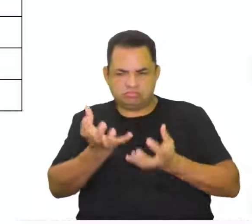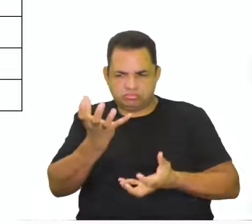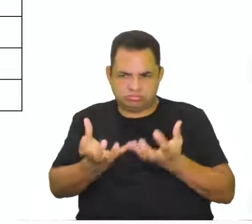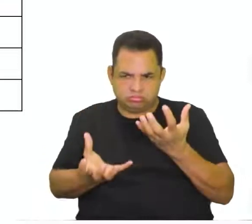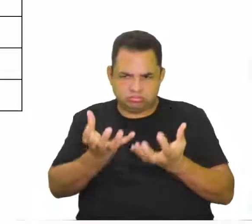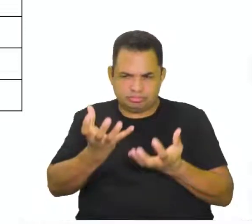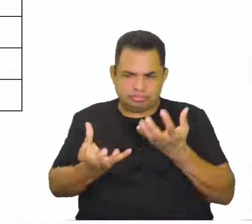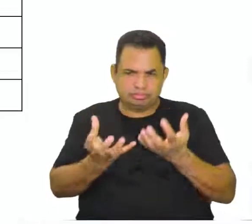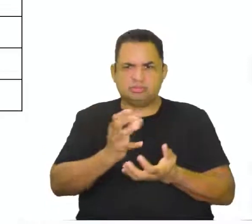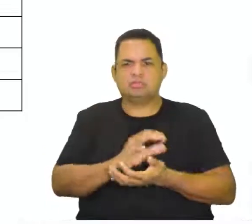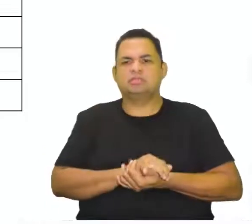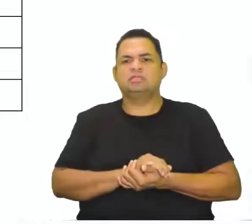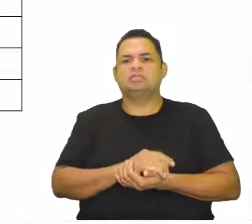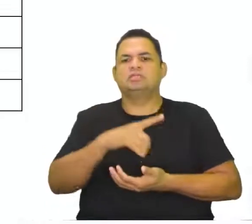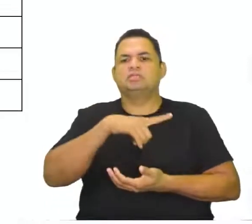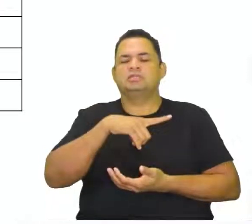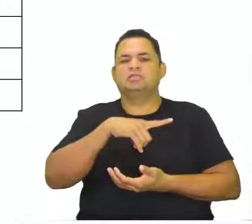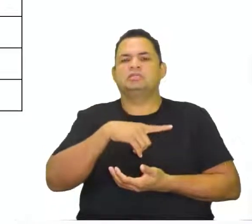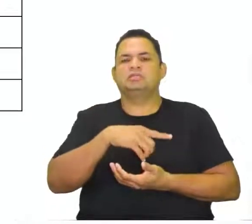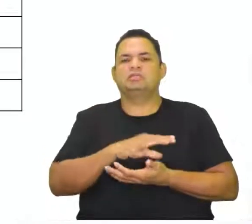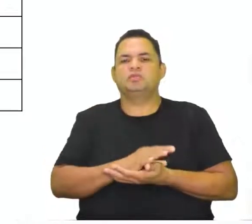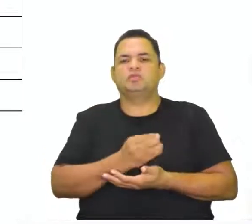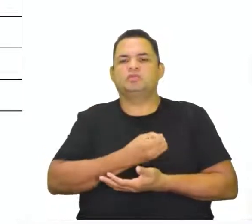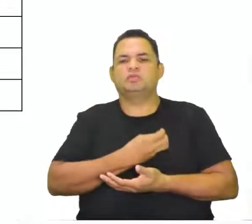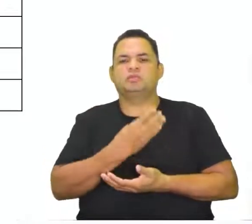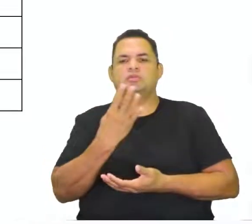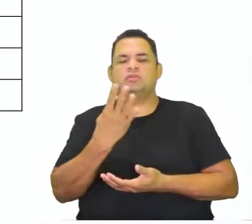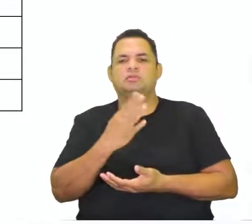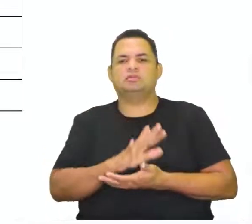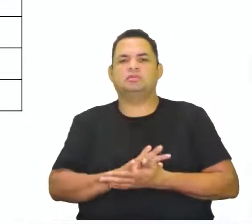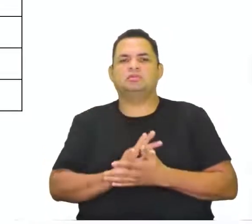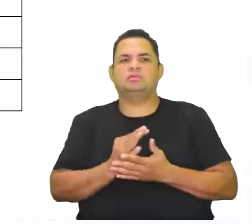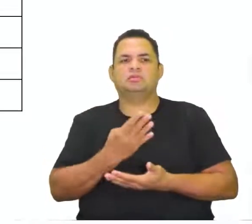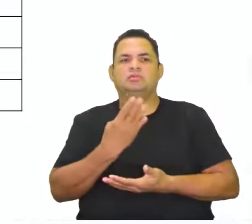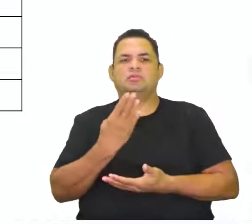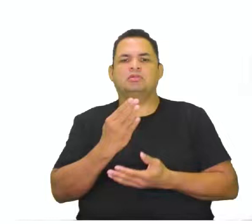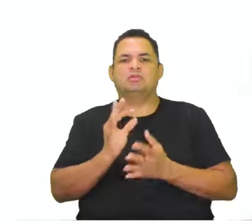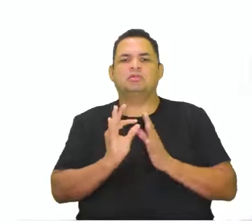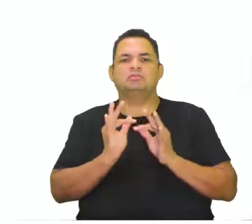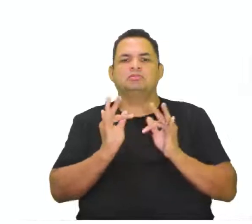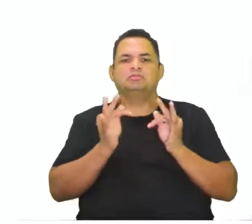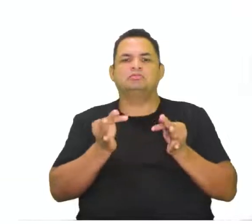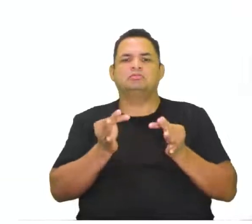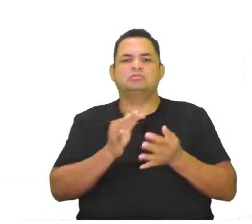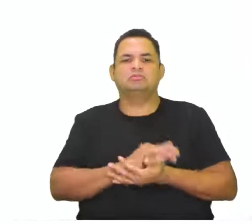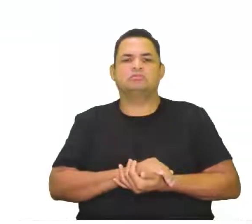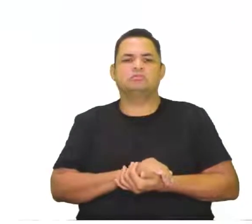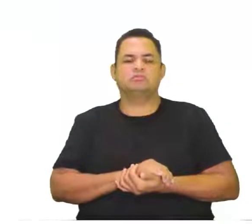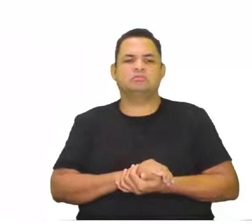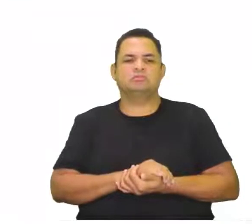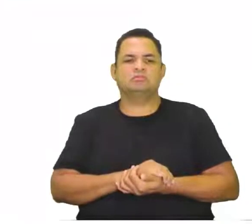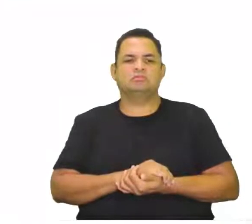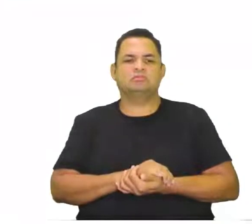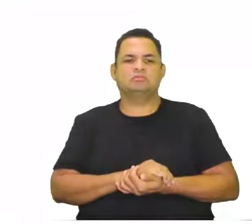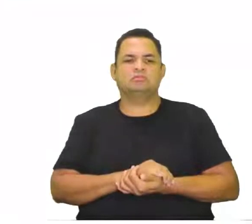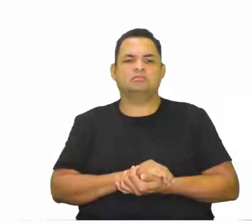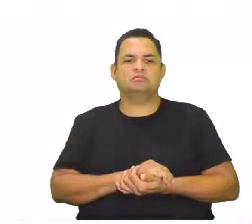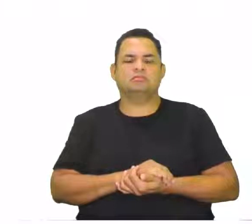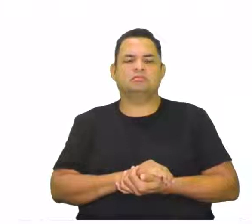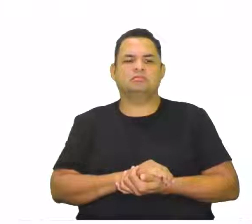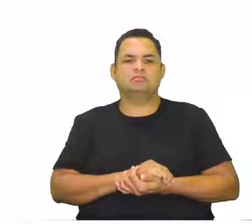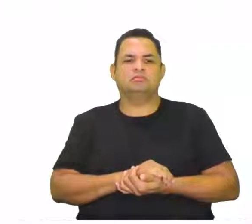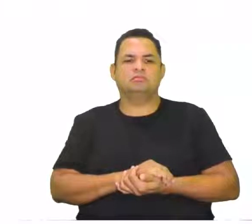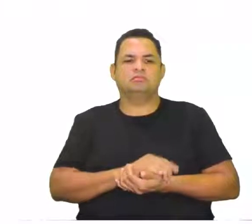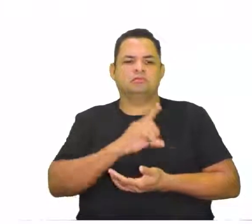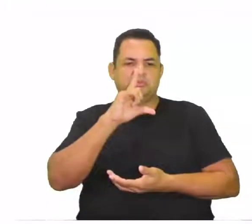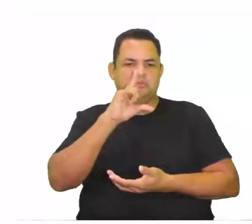incineração ela tem essa vantagem número 4, que se for aí fechou. A letra B é certíssima. Redução do volume